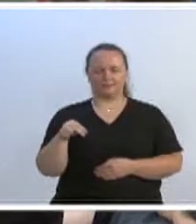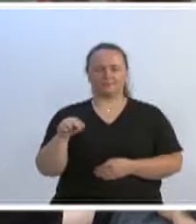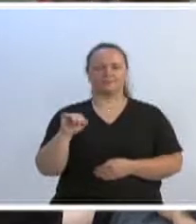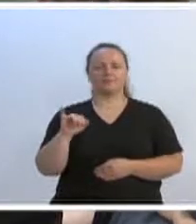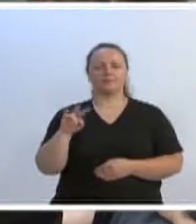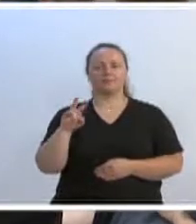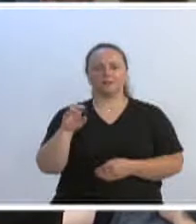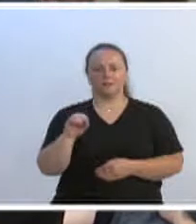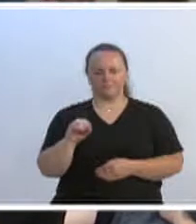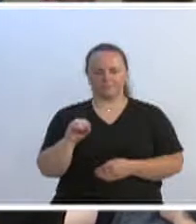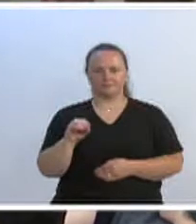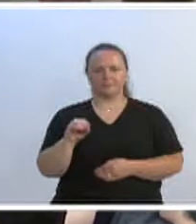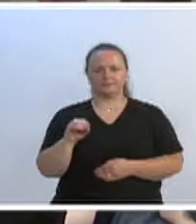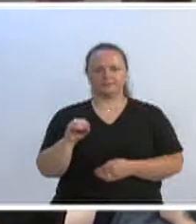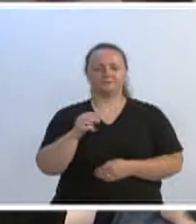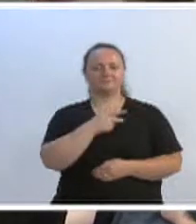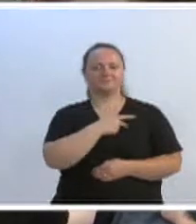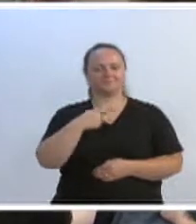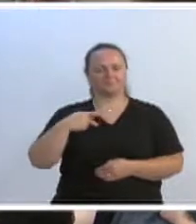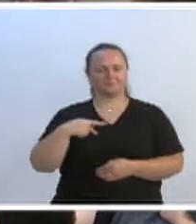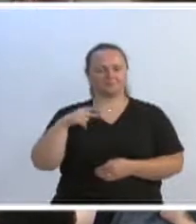Essa aqui também não.